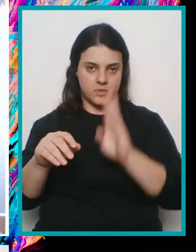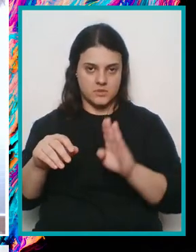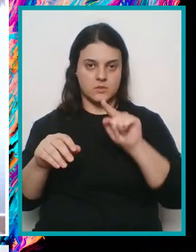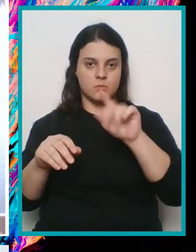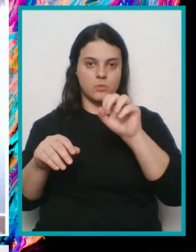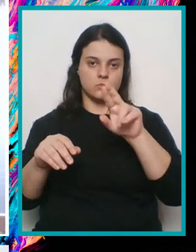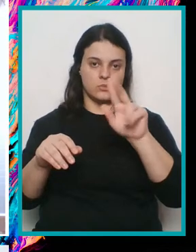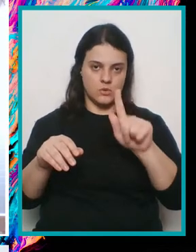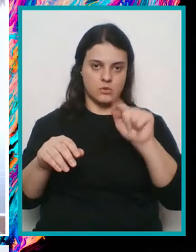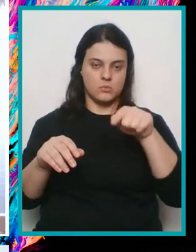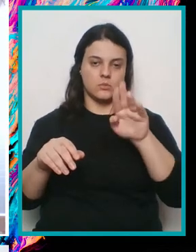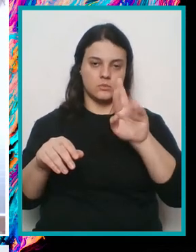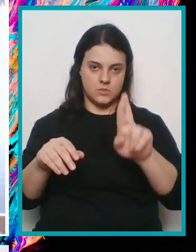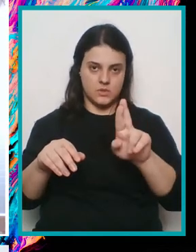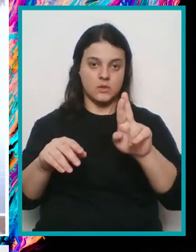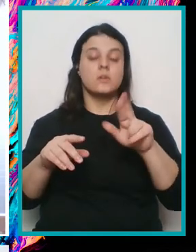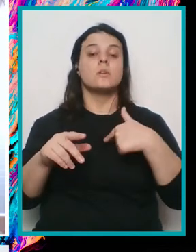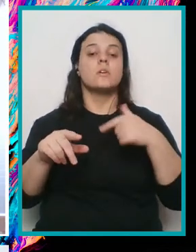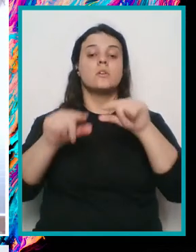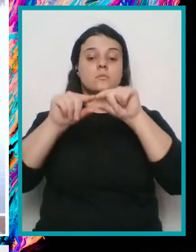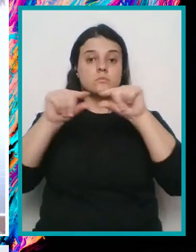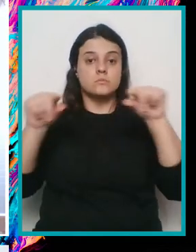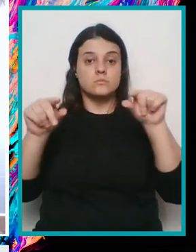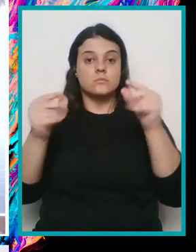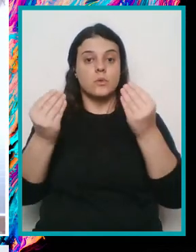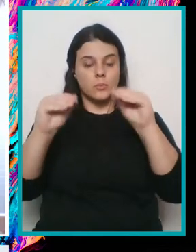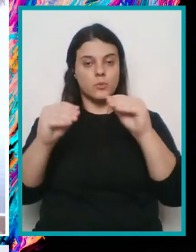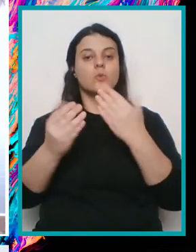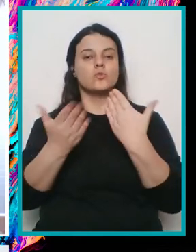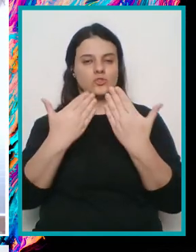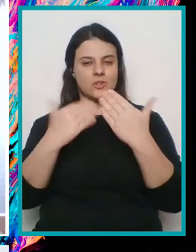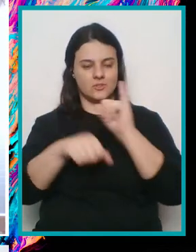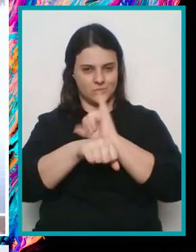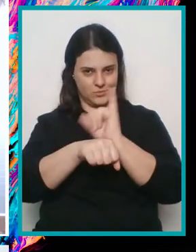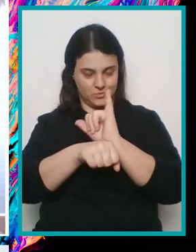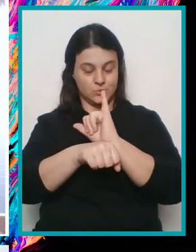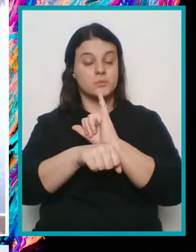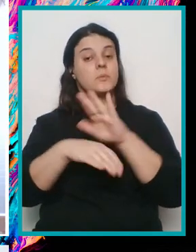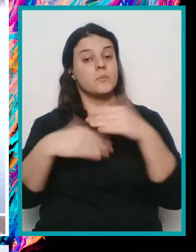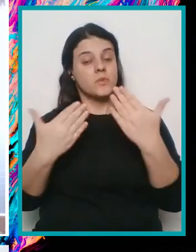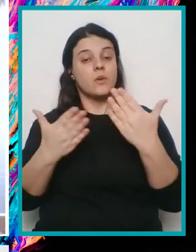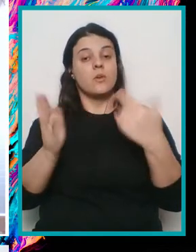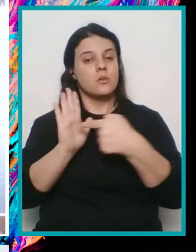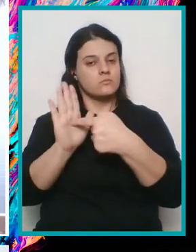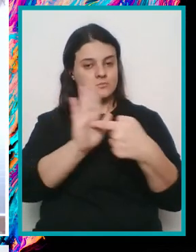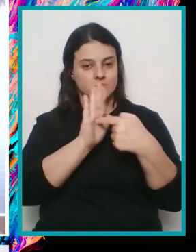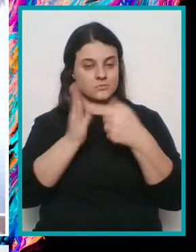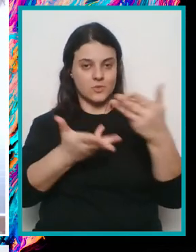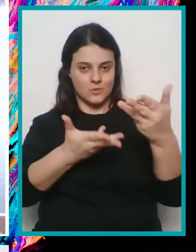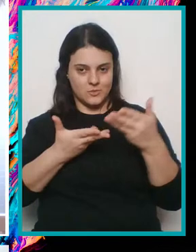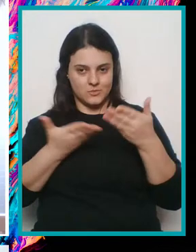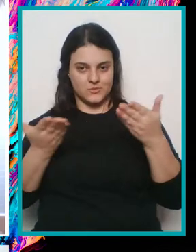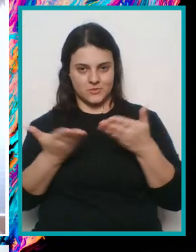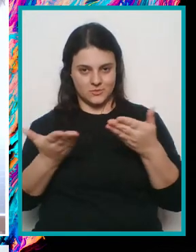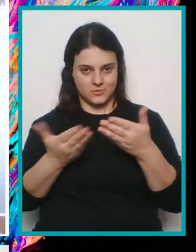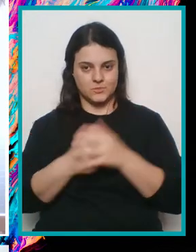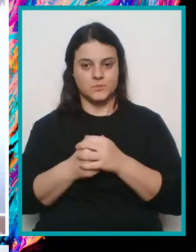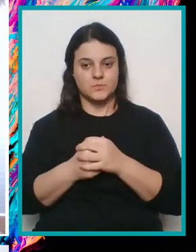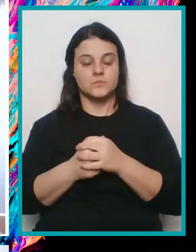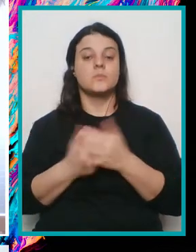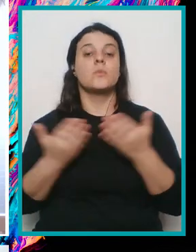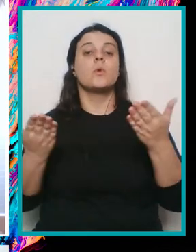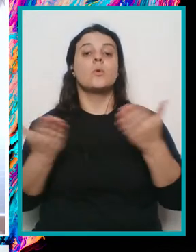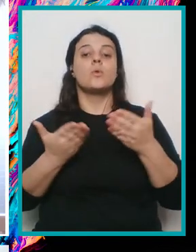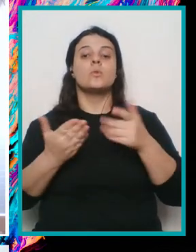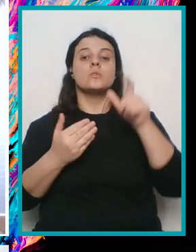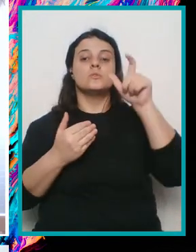climabrasil.org.br. O endereço será colocado no chat do YouTube. Então vamos às apresentações das convidadas de hoje. Hoje contamos com a